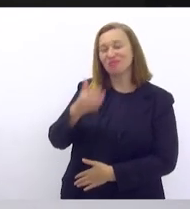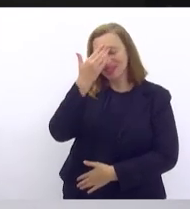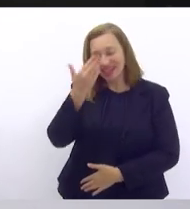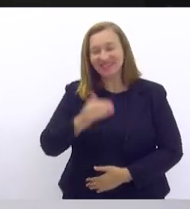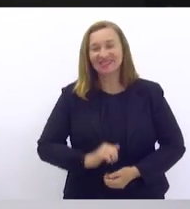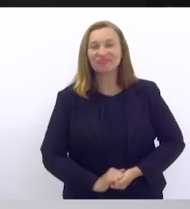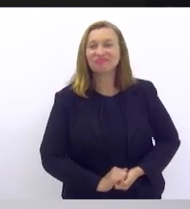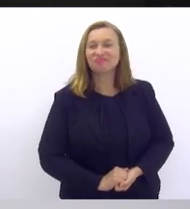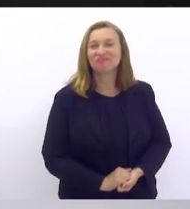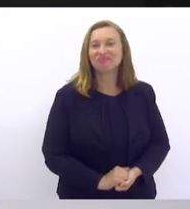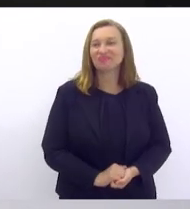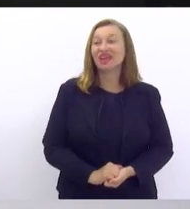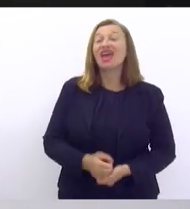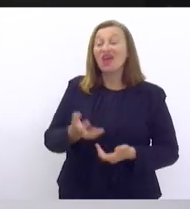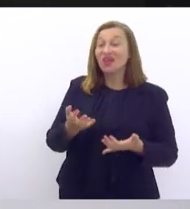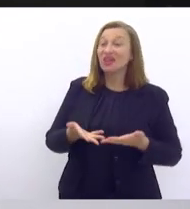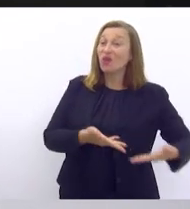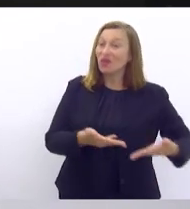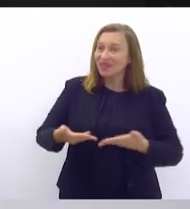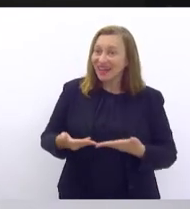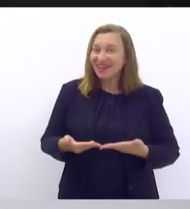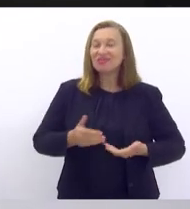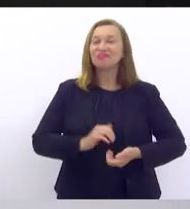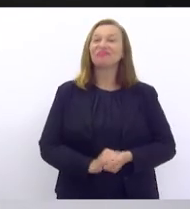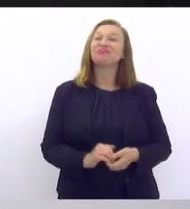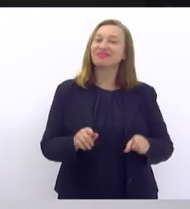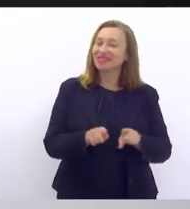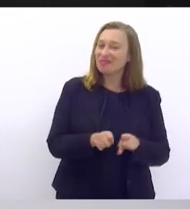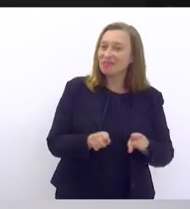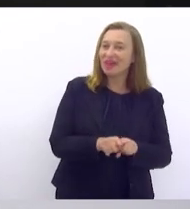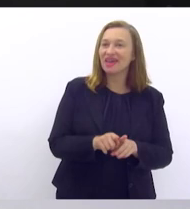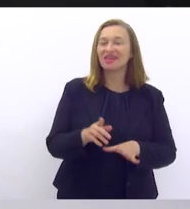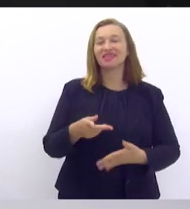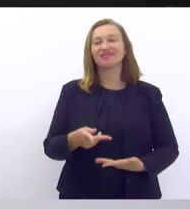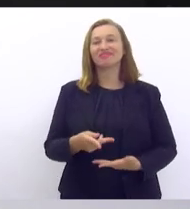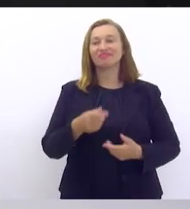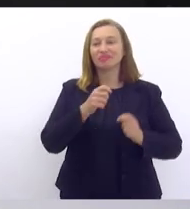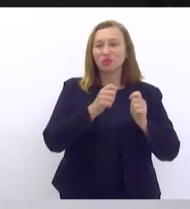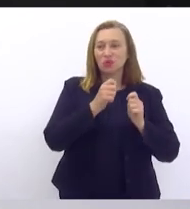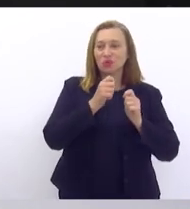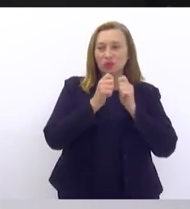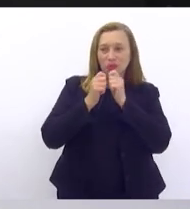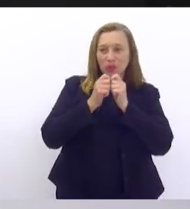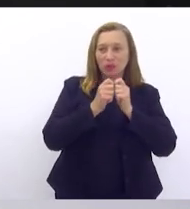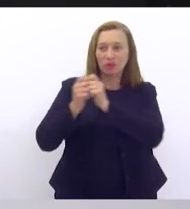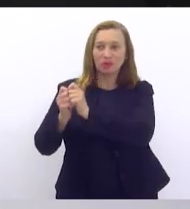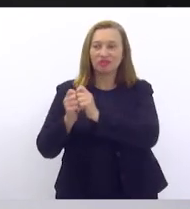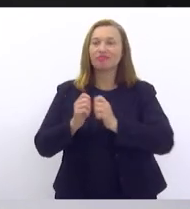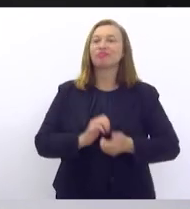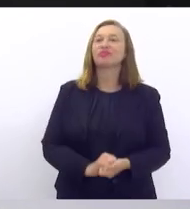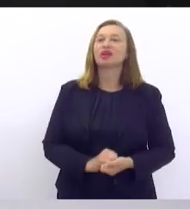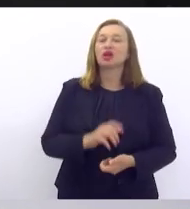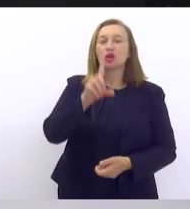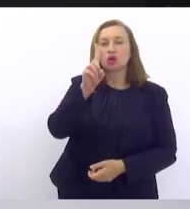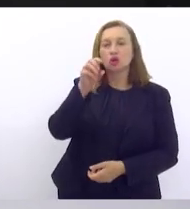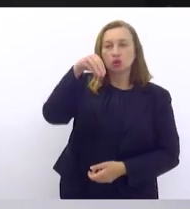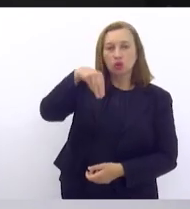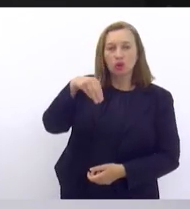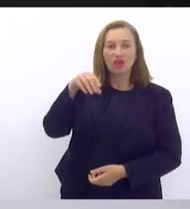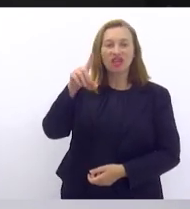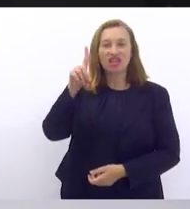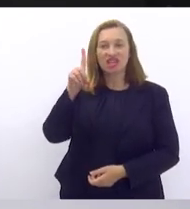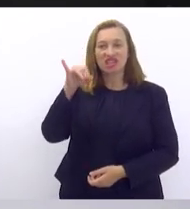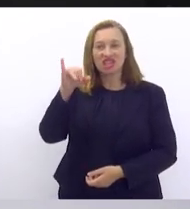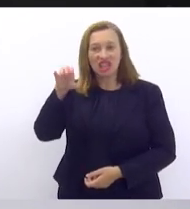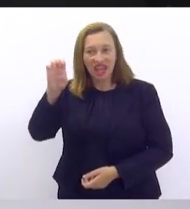obrigado. Eu queria convidar, então, também passar a palavra ao nosso querido Dom Edinei Gouveia,